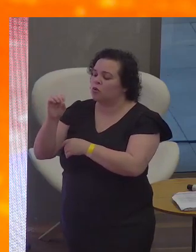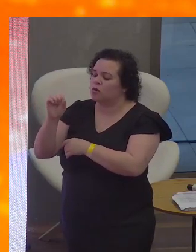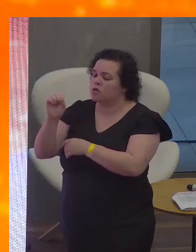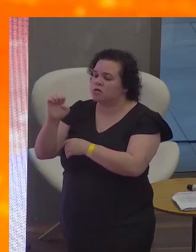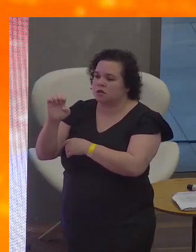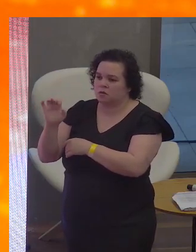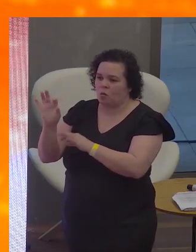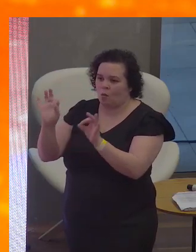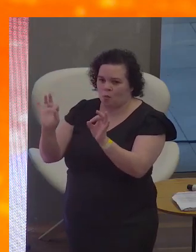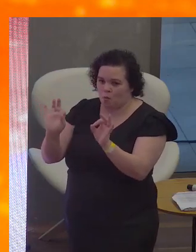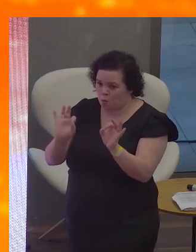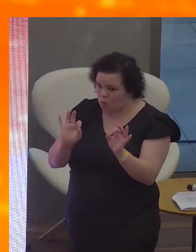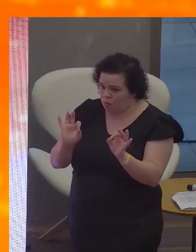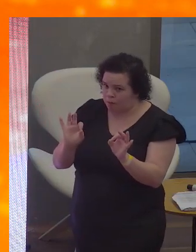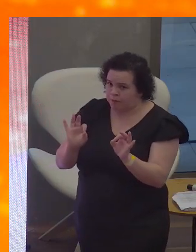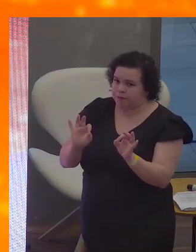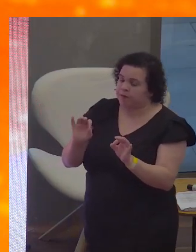Isso significa que